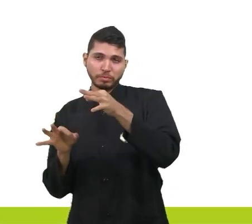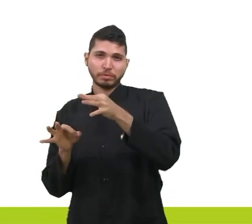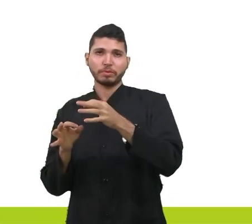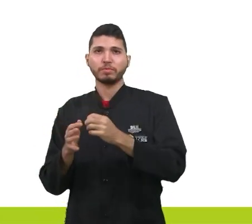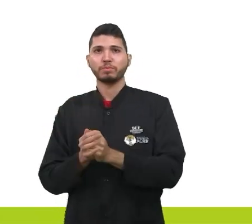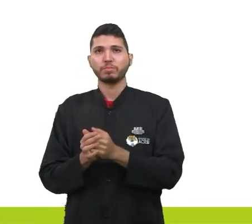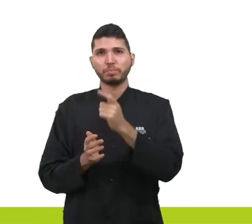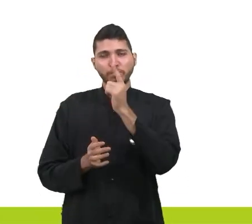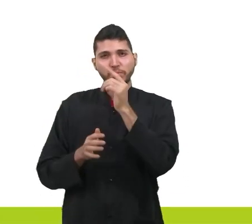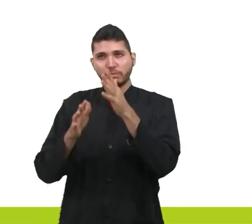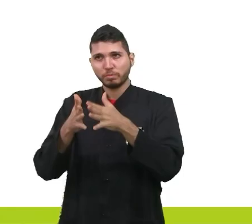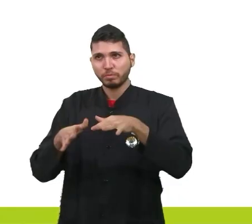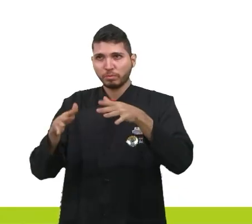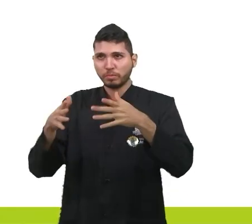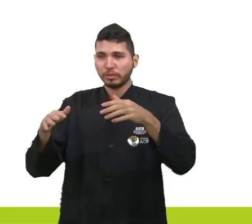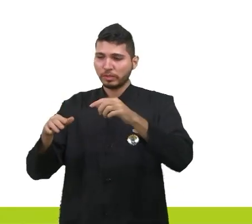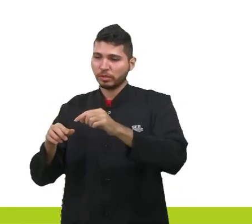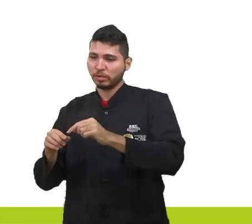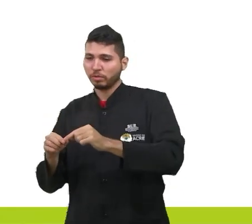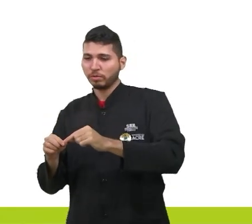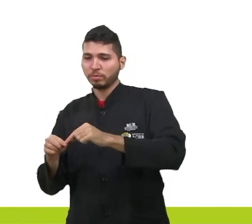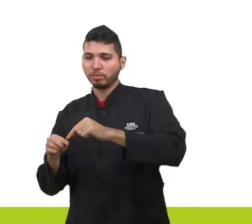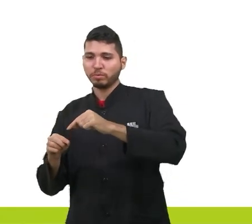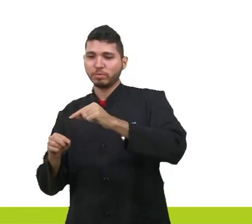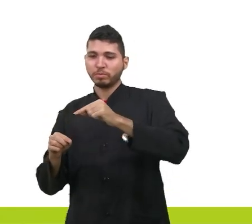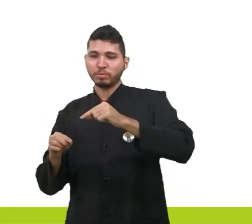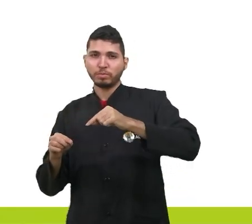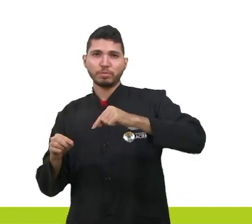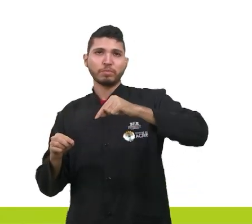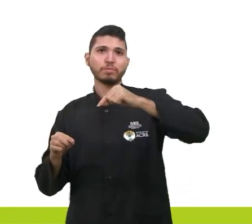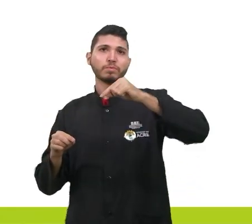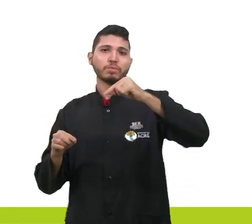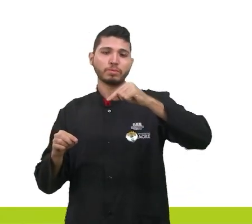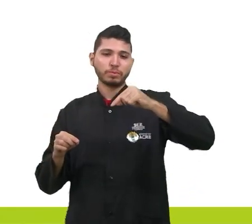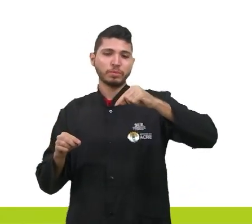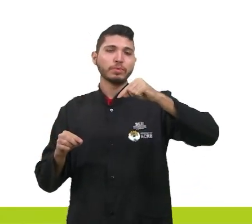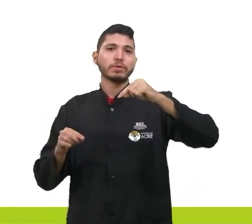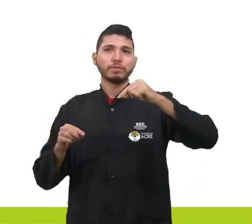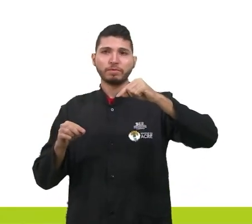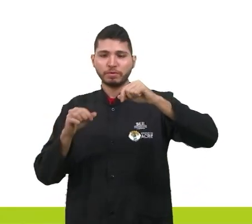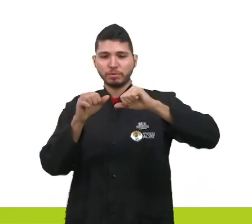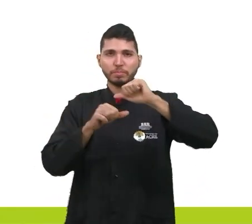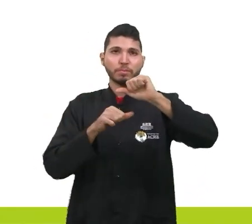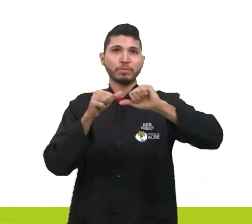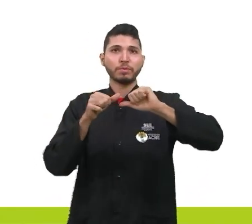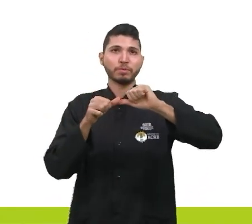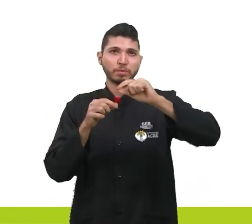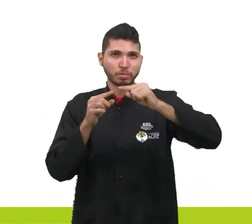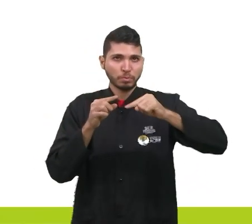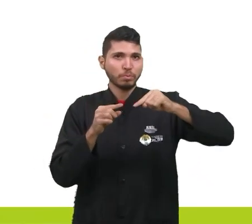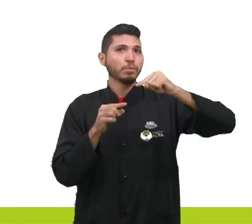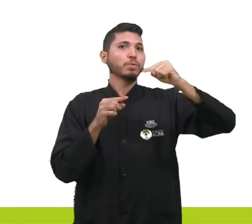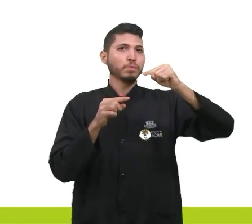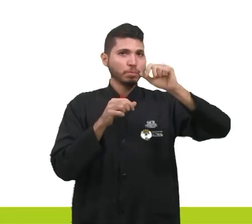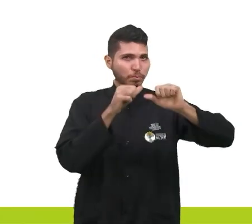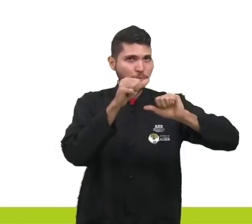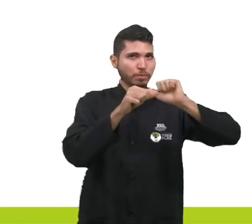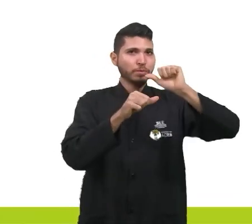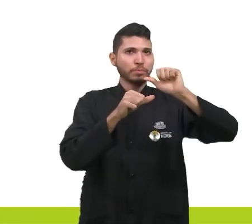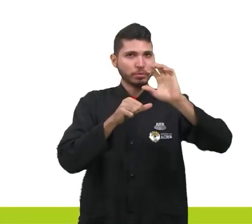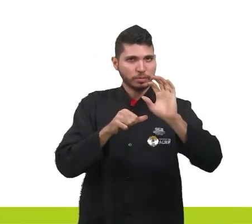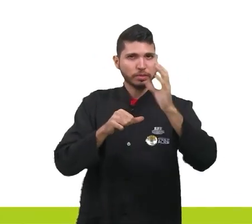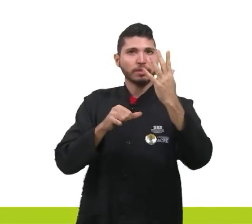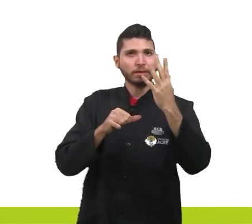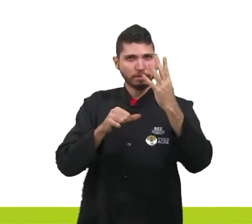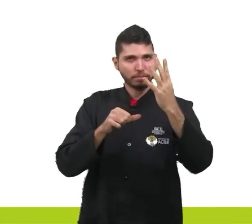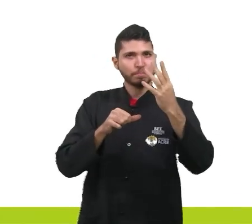conforme a altitude vai aumentando, nós temos aí a mudança também nas características climáticas. Ou